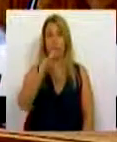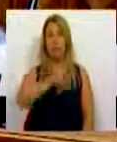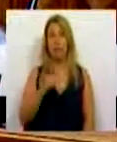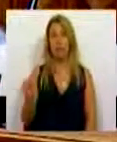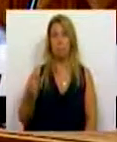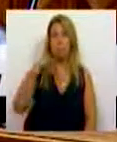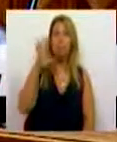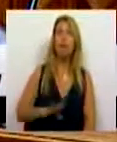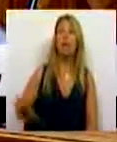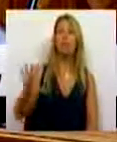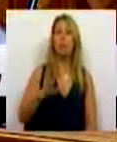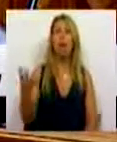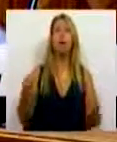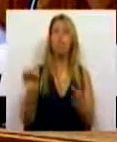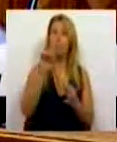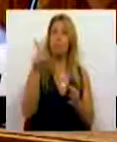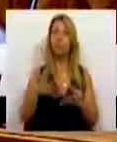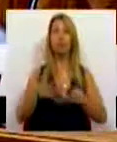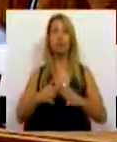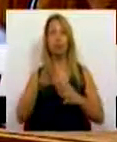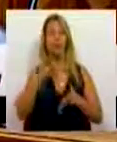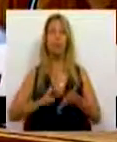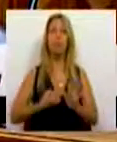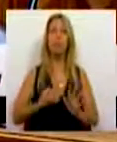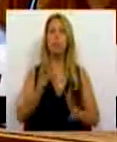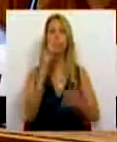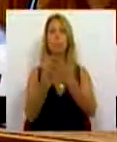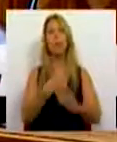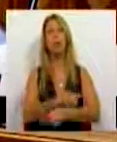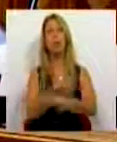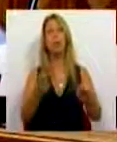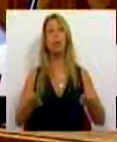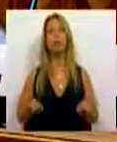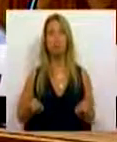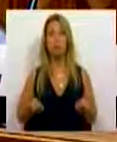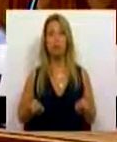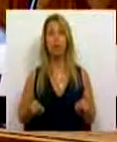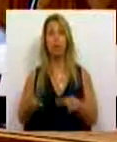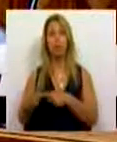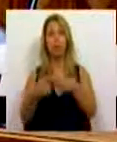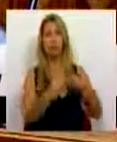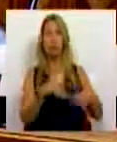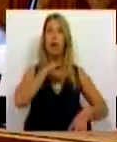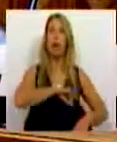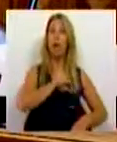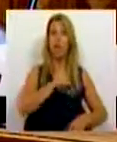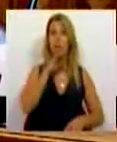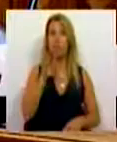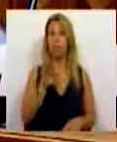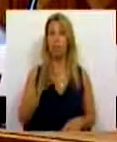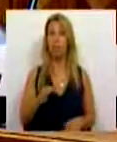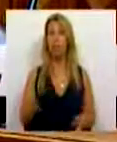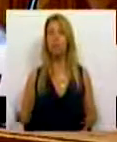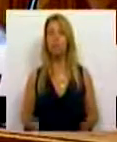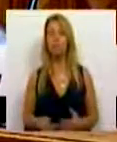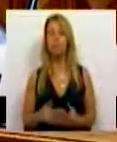questão, de facto, estruturante e fundamental para a redistribuição dos rendimentos e das famílias.